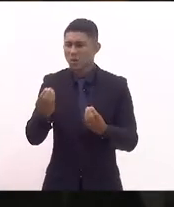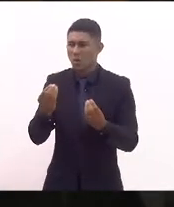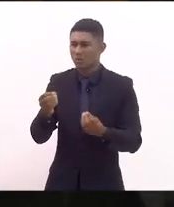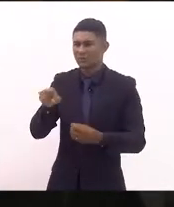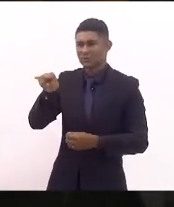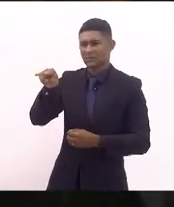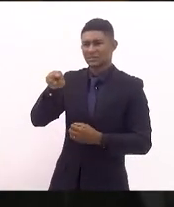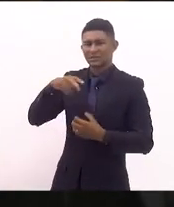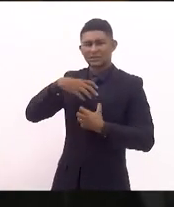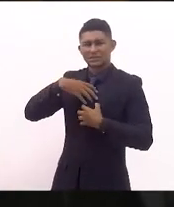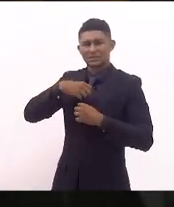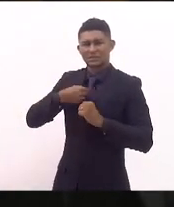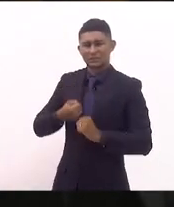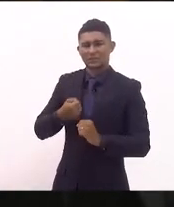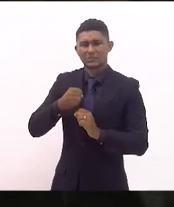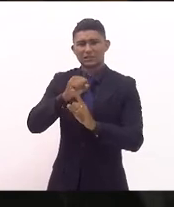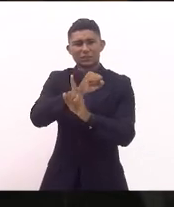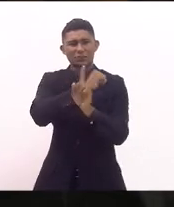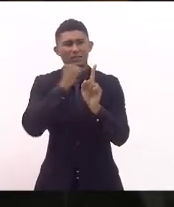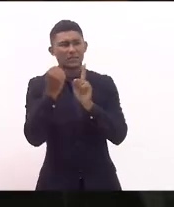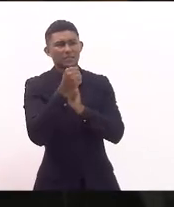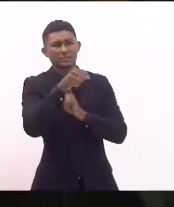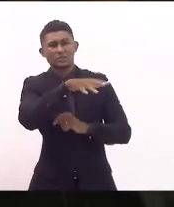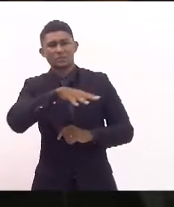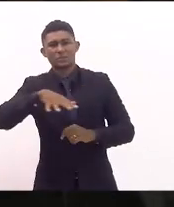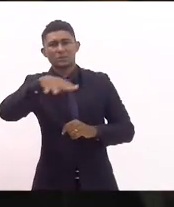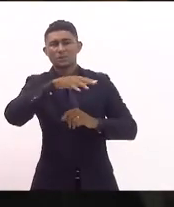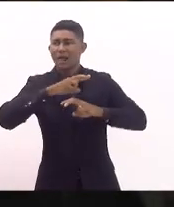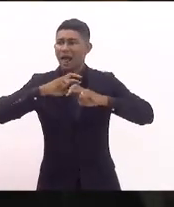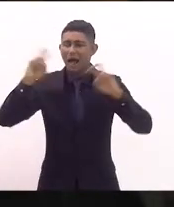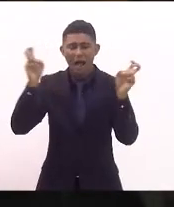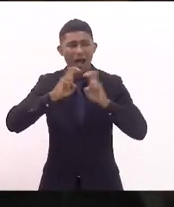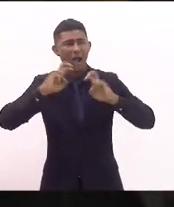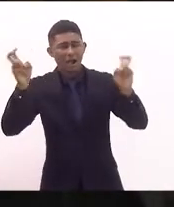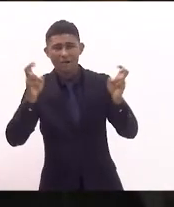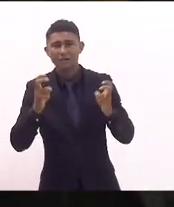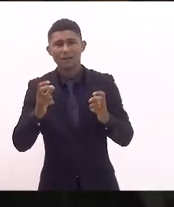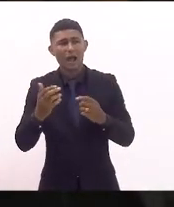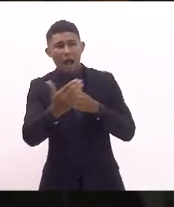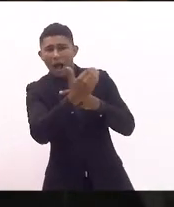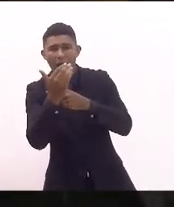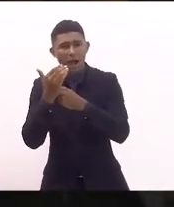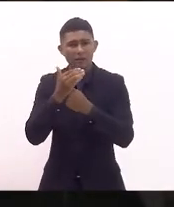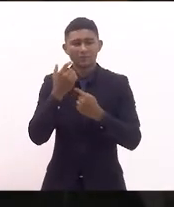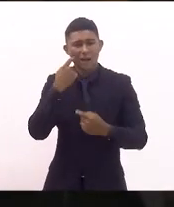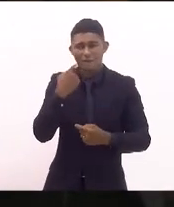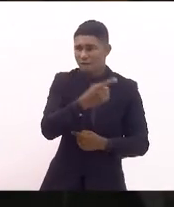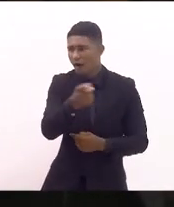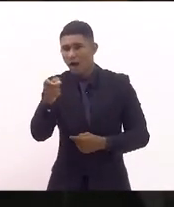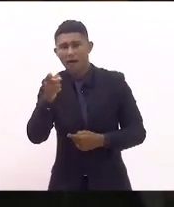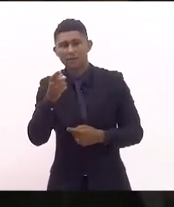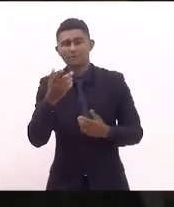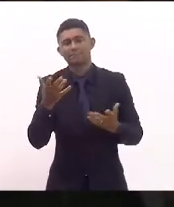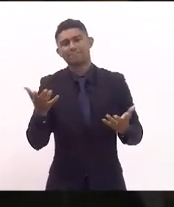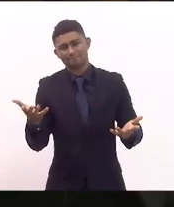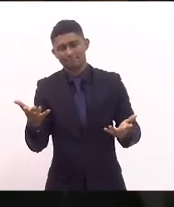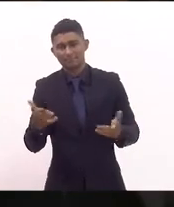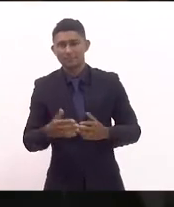uma ferida social que grita para ser sarada e estancada.